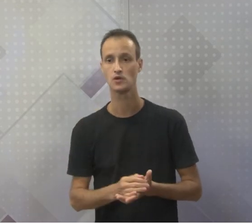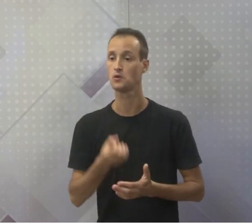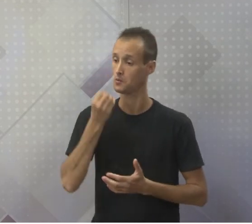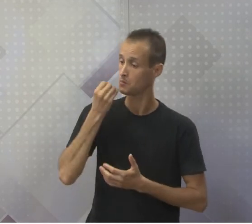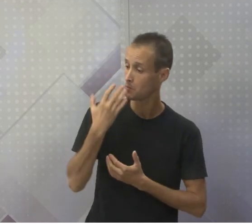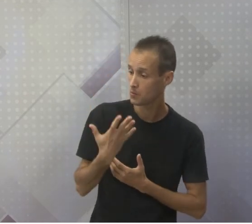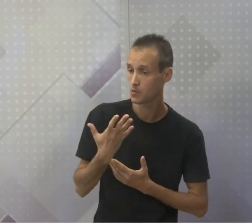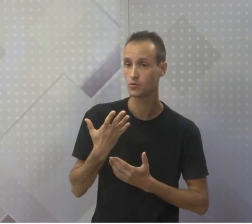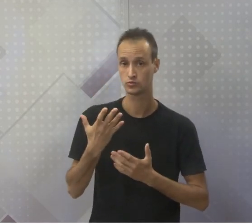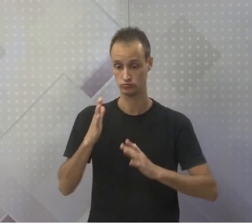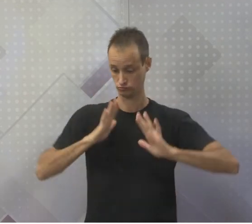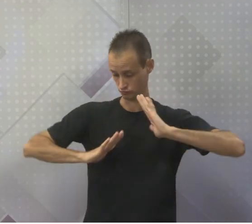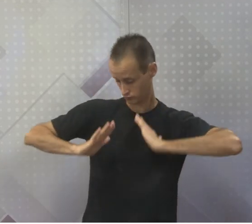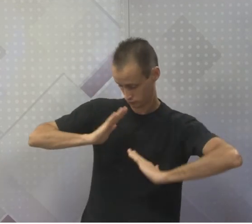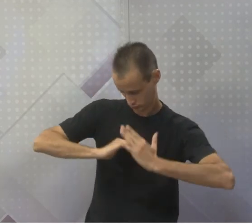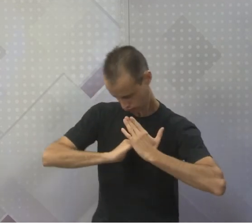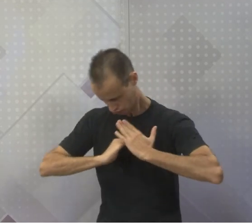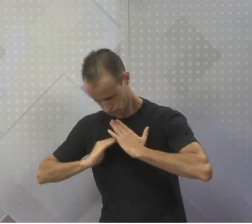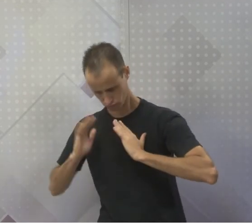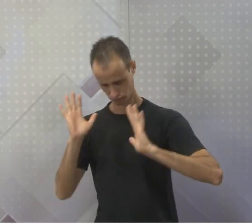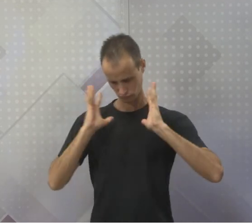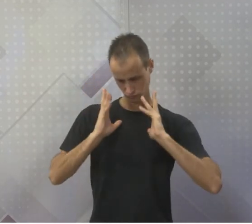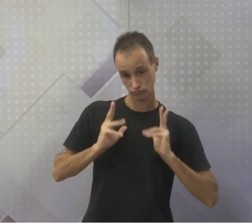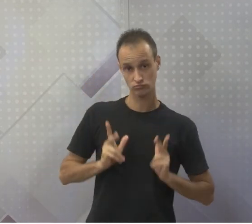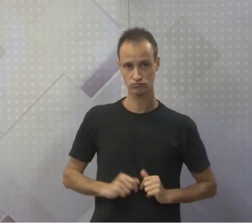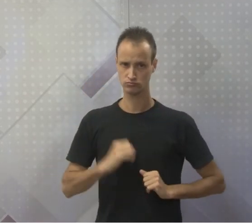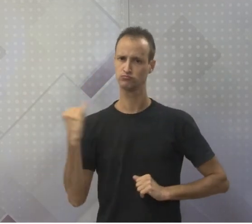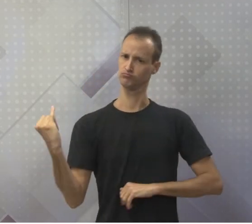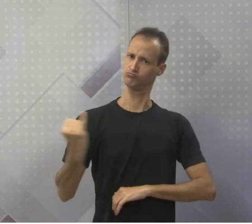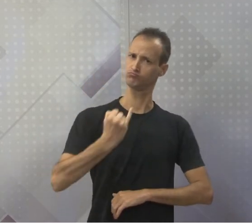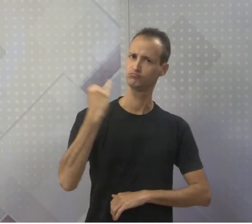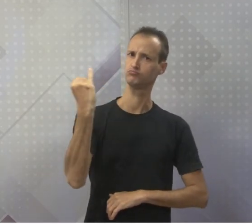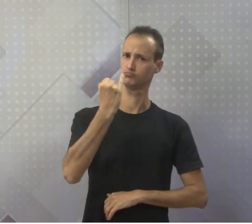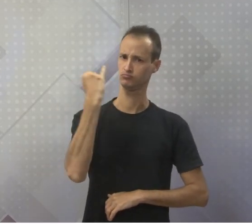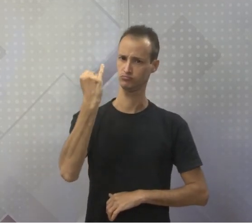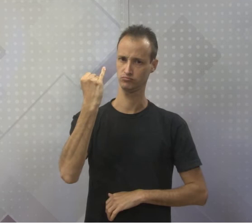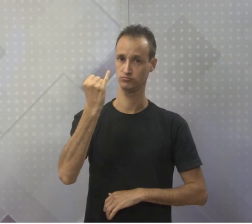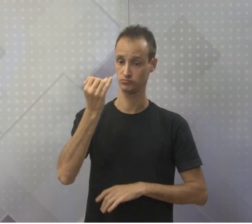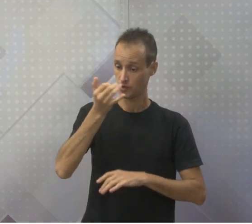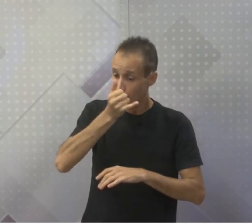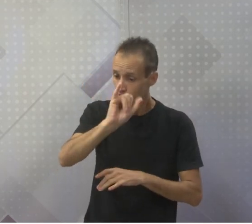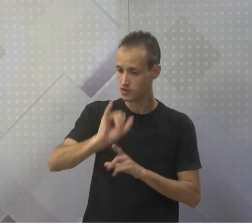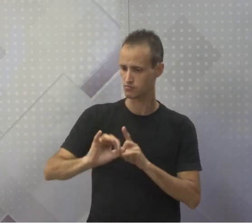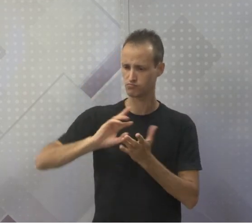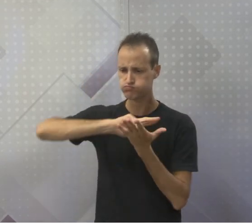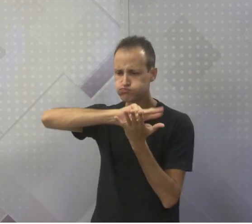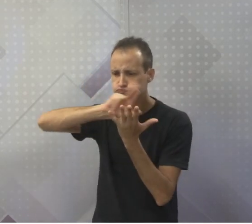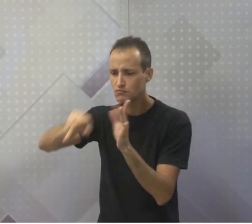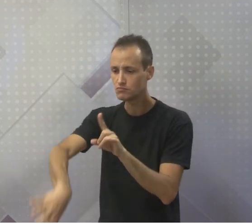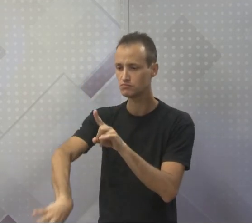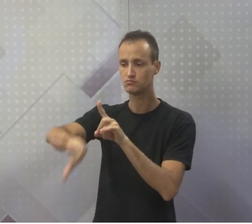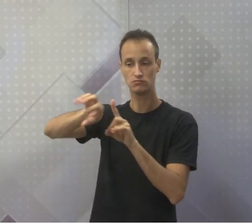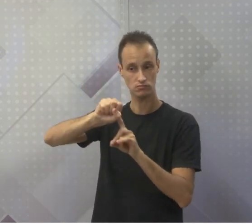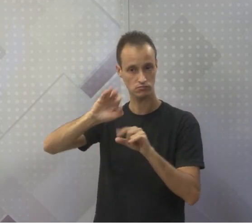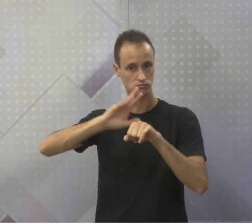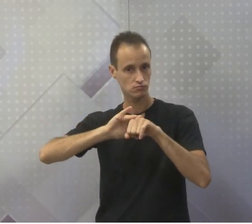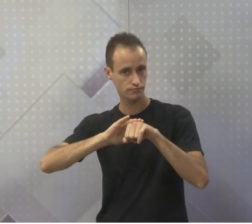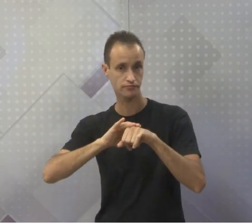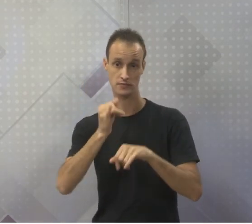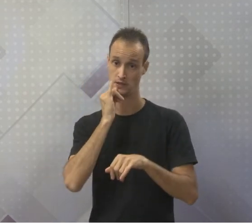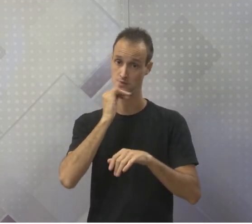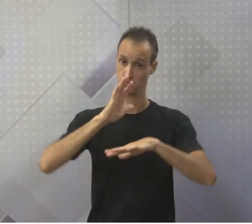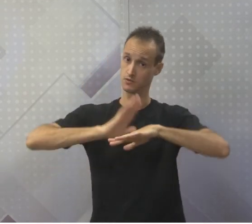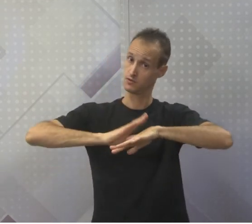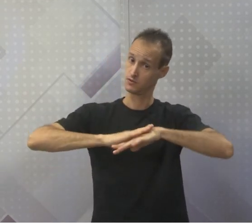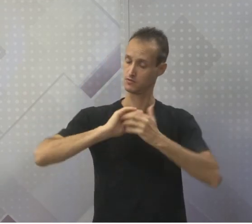de higiene. Lembra, gente, a higiene é fundamental na prevenção de diversas doenças. Tá? Por exemplo, lavar